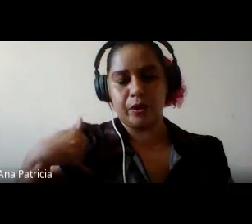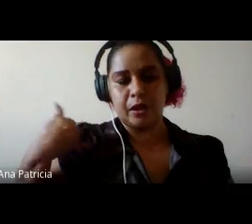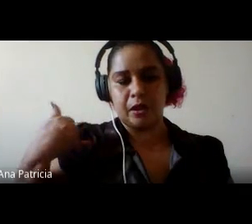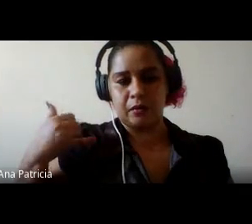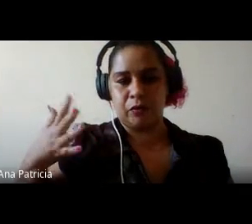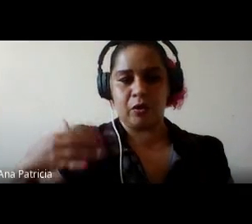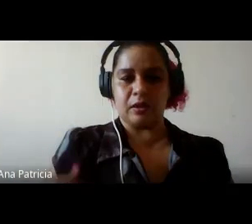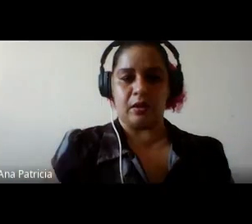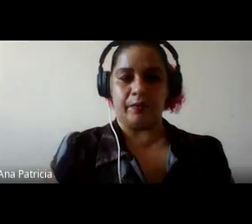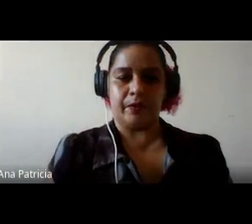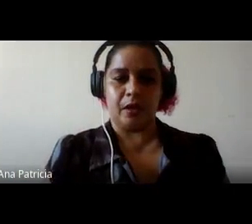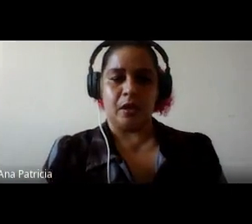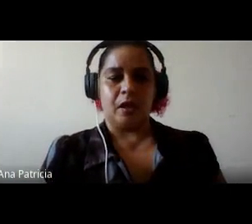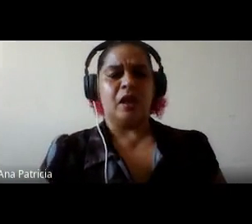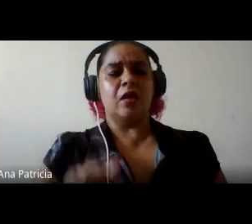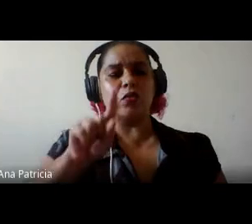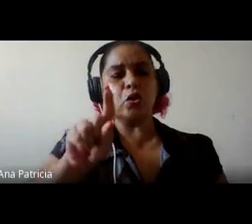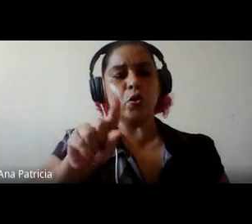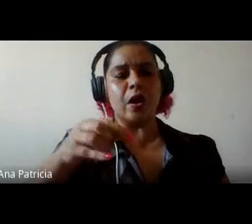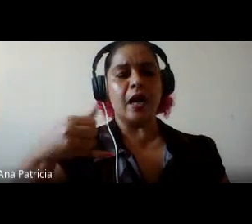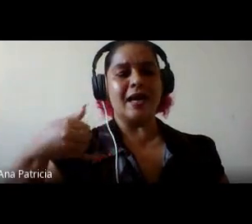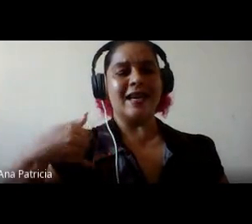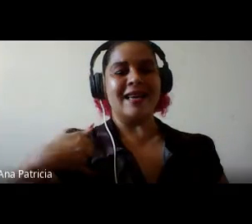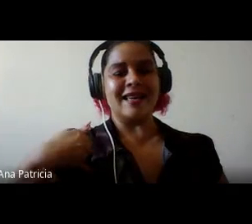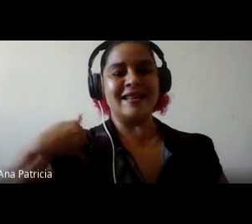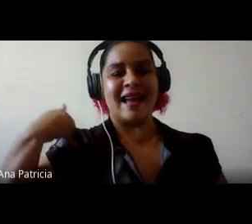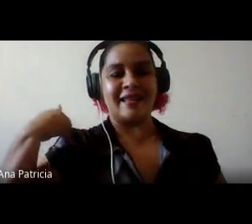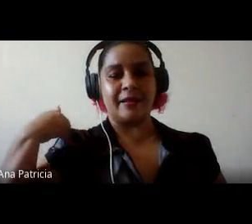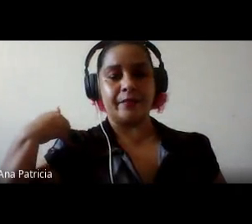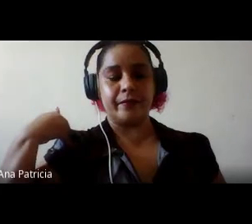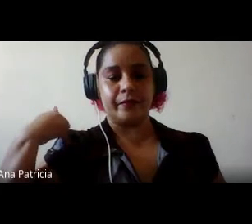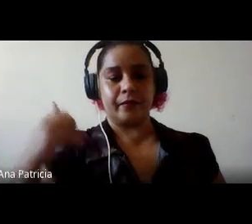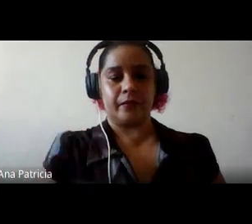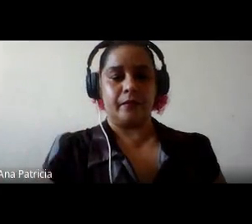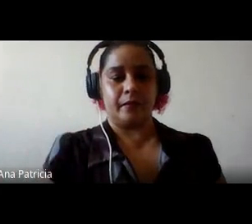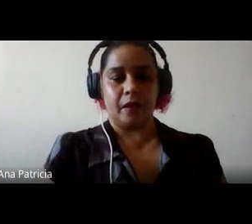precisa muita coisa, não. Então, sua idade.